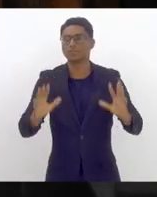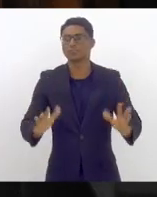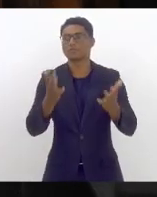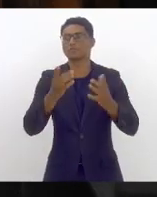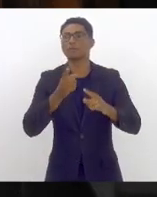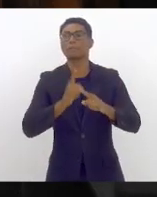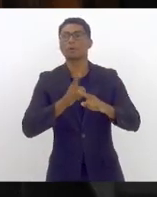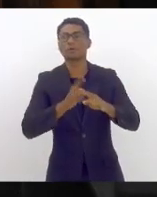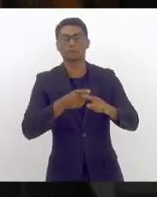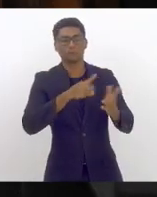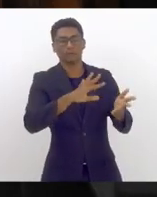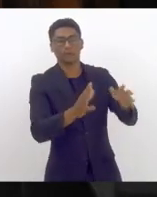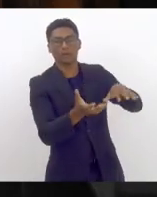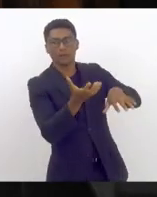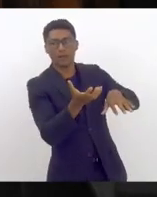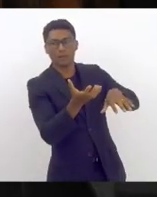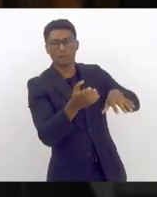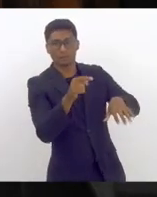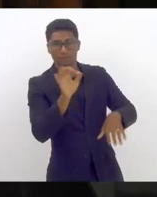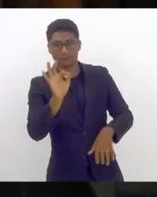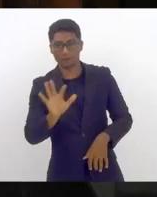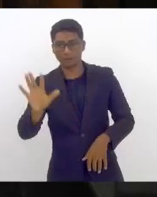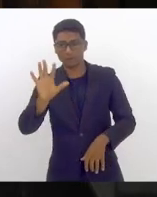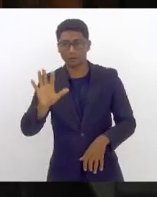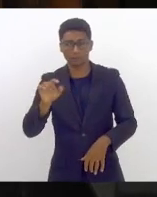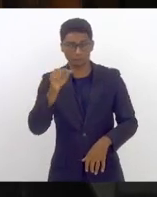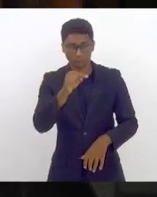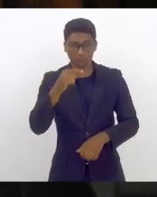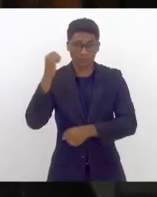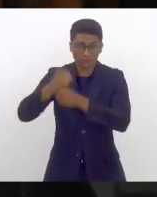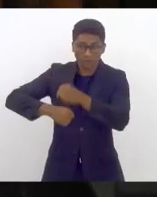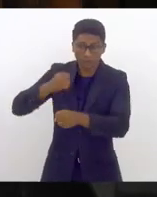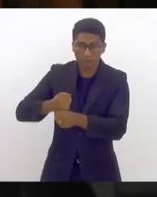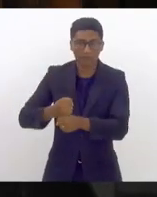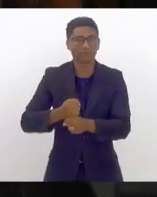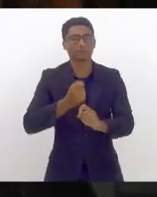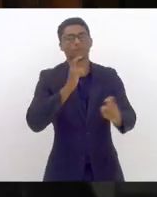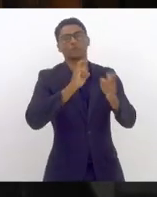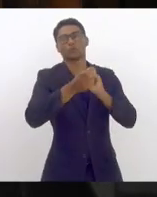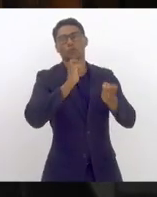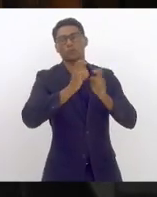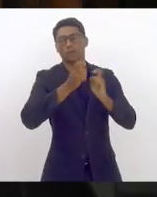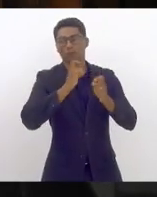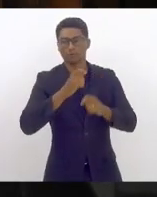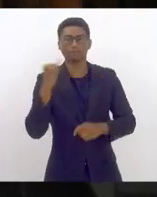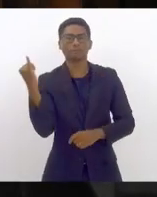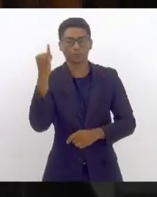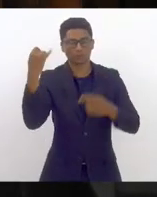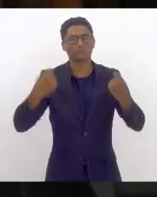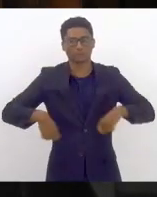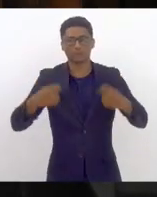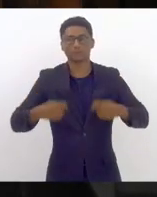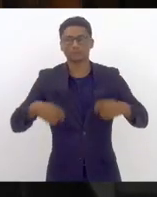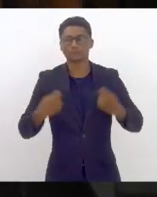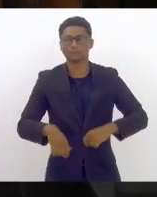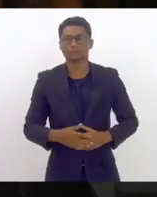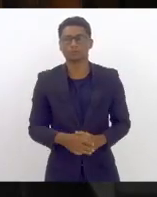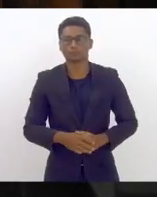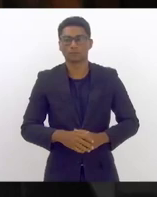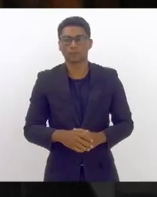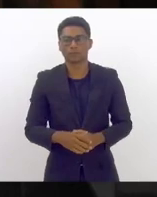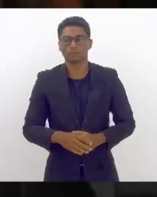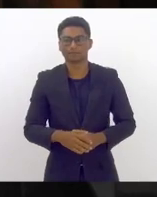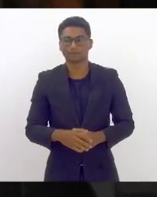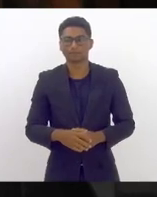Câmara Federal, numa nova legislatura, possa, enfim, discutir algo tão importante no Brasil. Eu fiz uma citação ao deputado